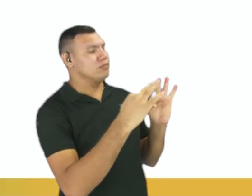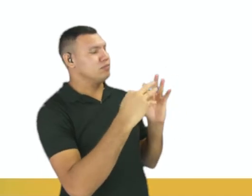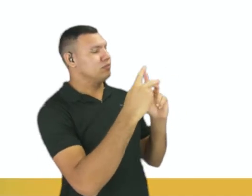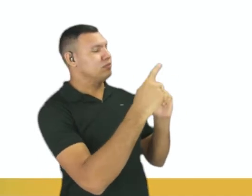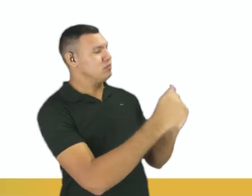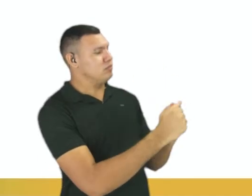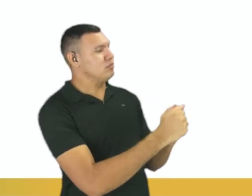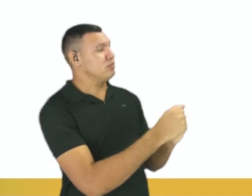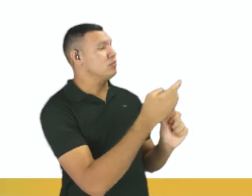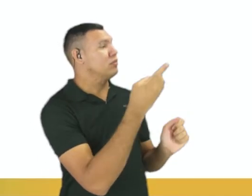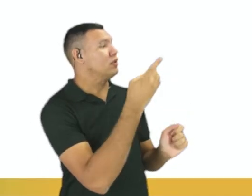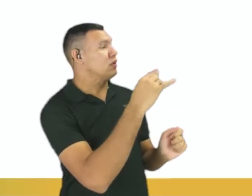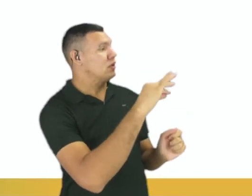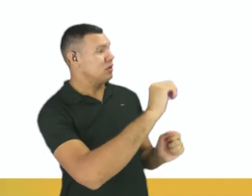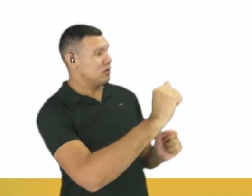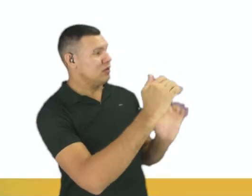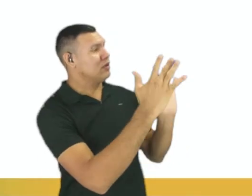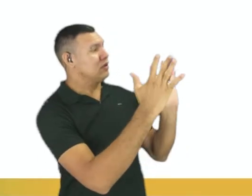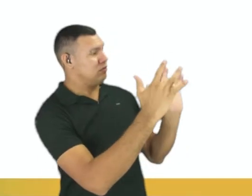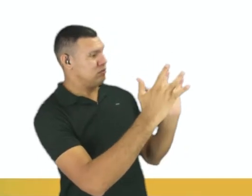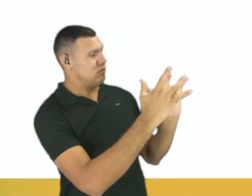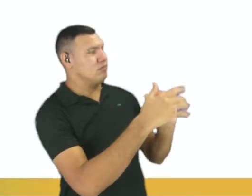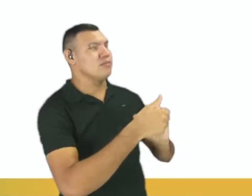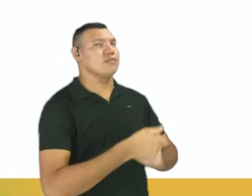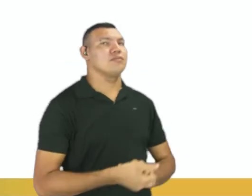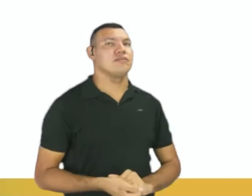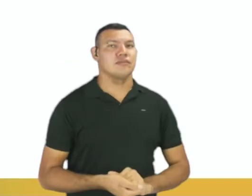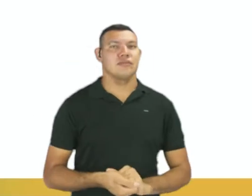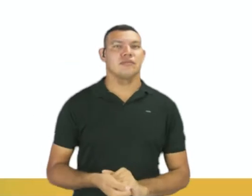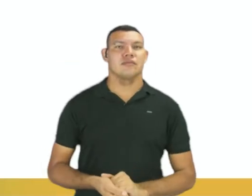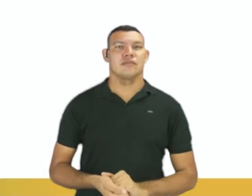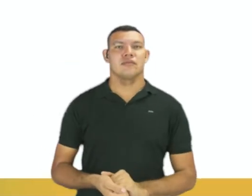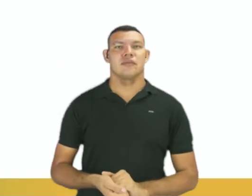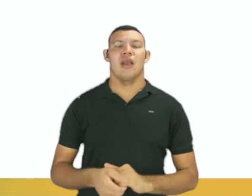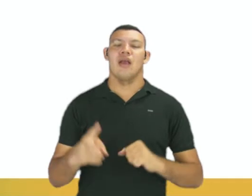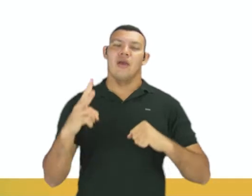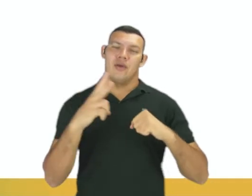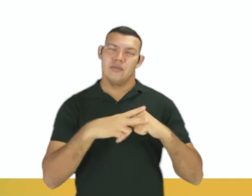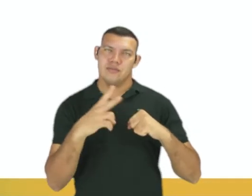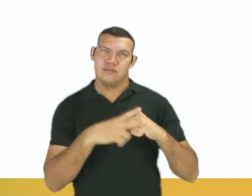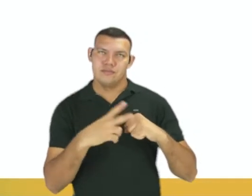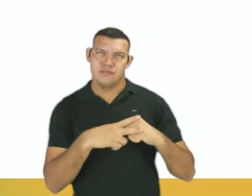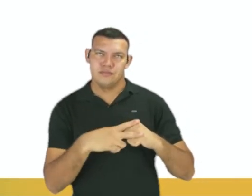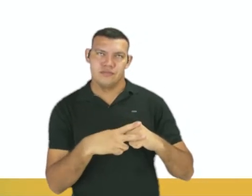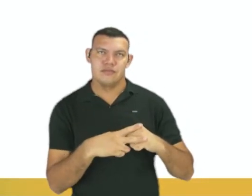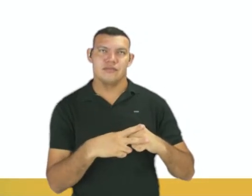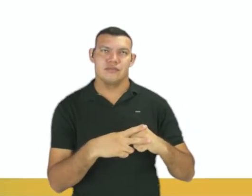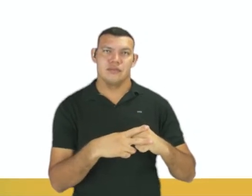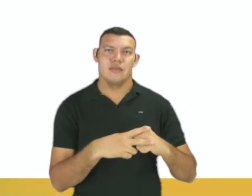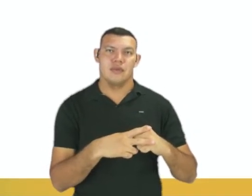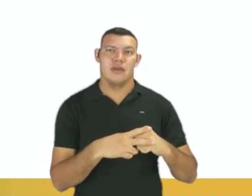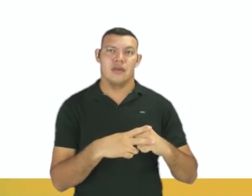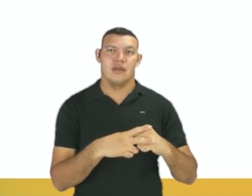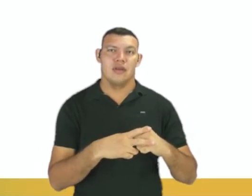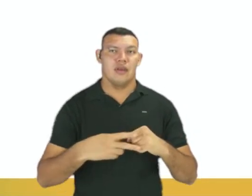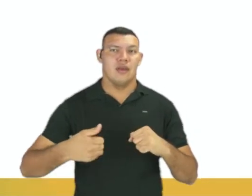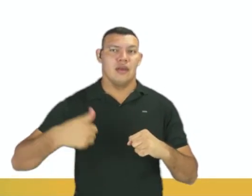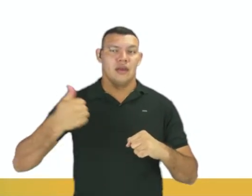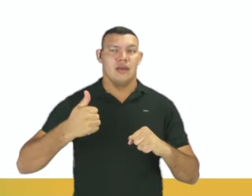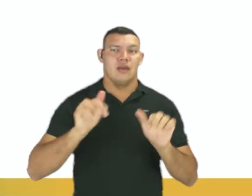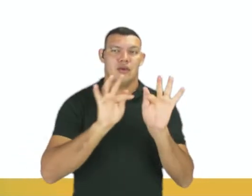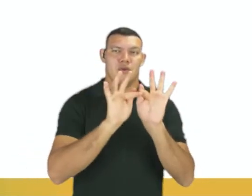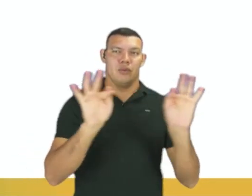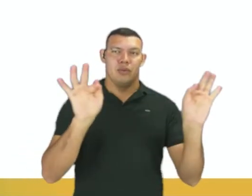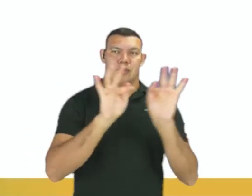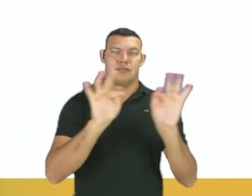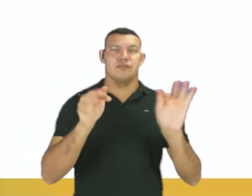para o Dia dos Namorados ou seja temos um verbo representado na primeira oração na palavra é